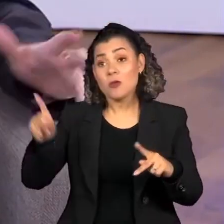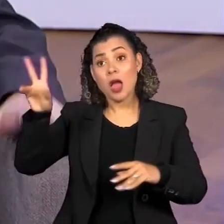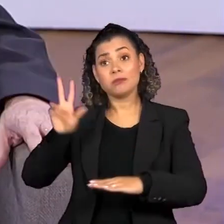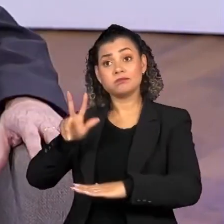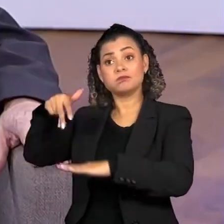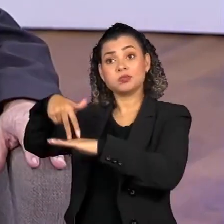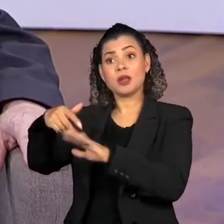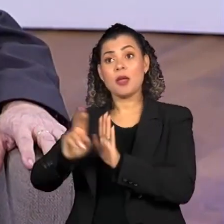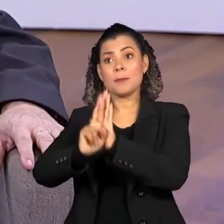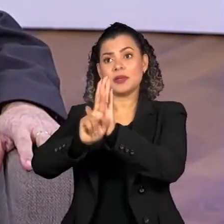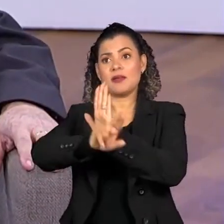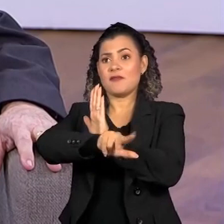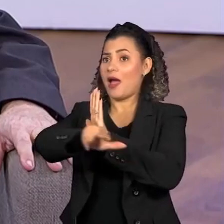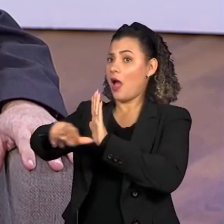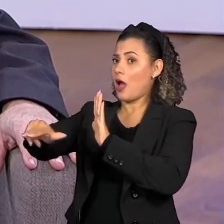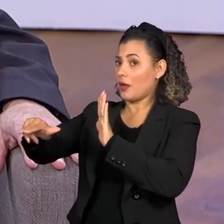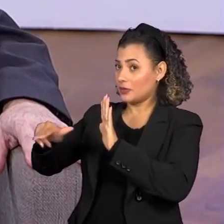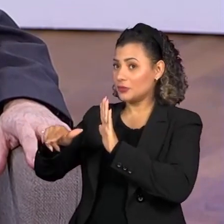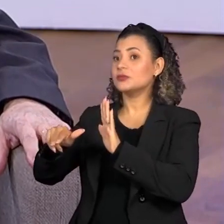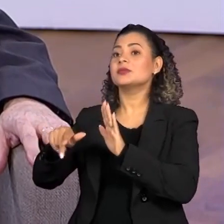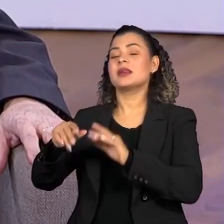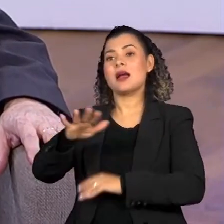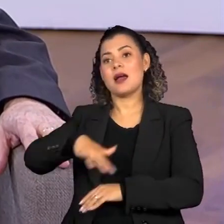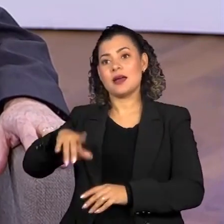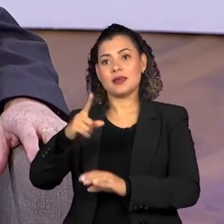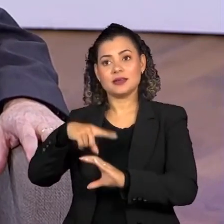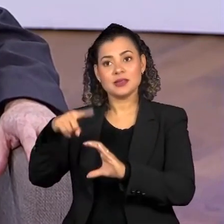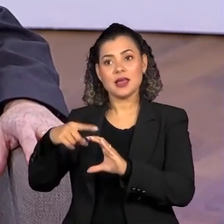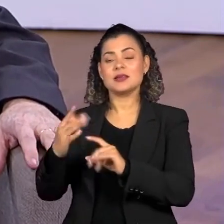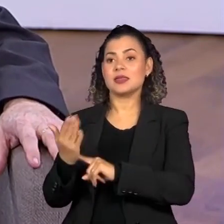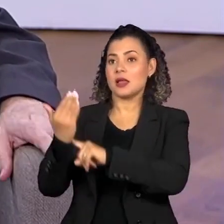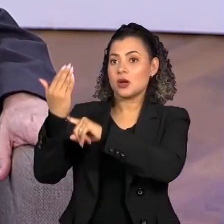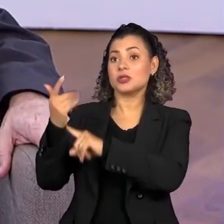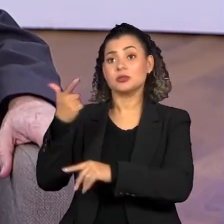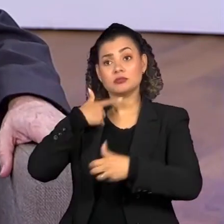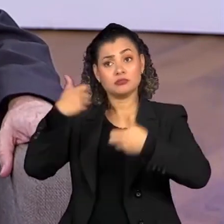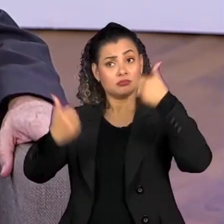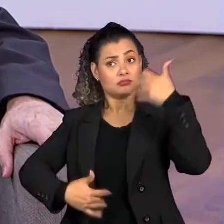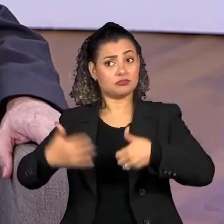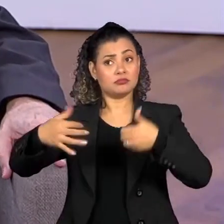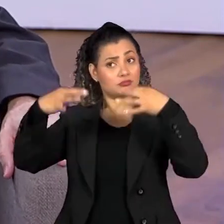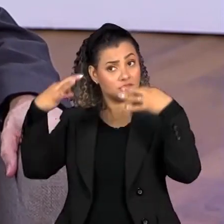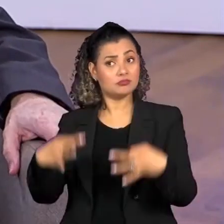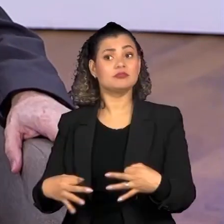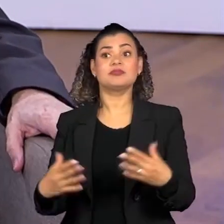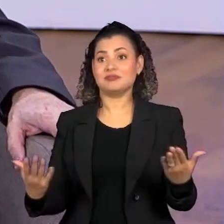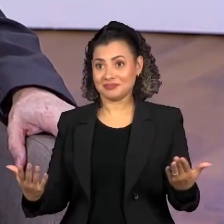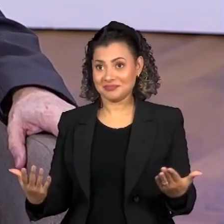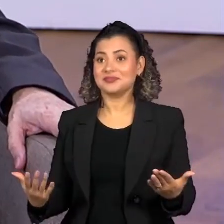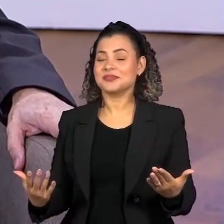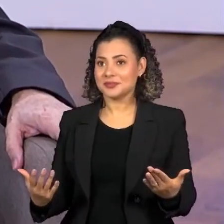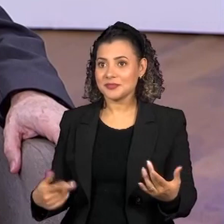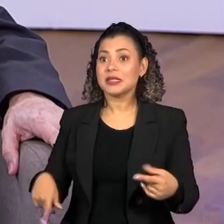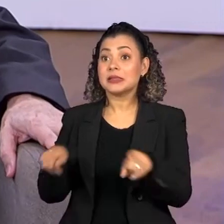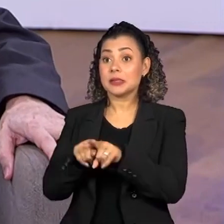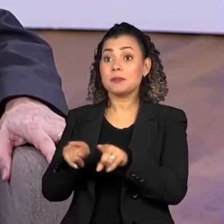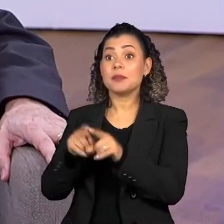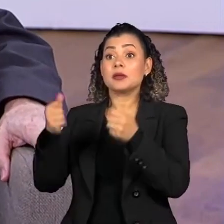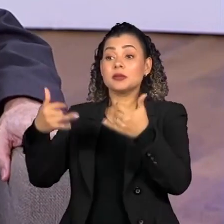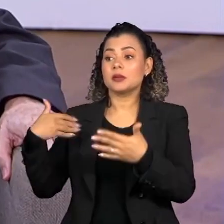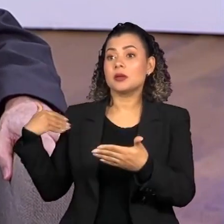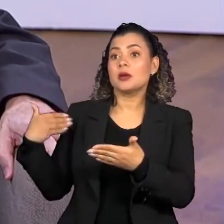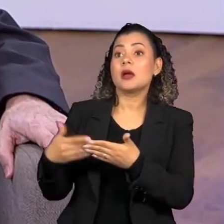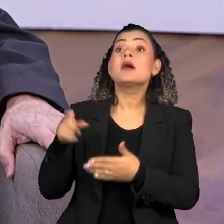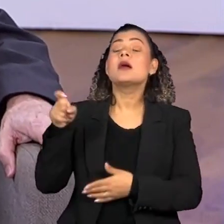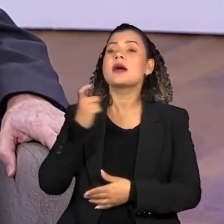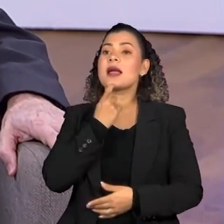representantes mais variados da Ciência da tecnologia reforçou esta posição reforçou a mesma posição recentemente